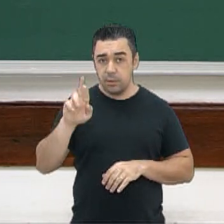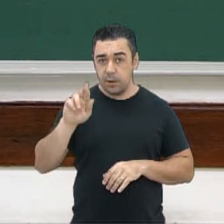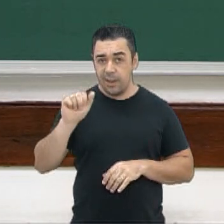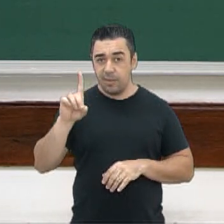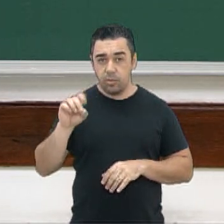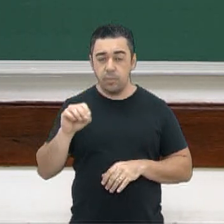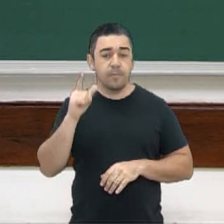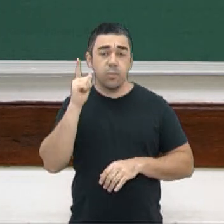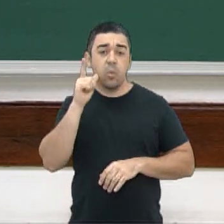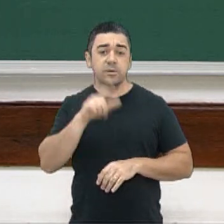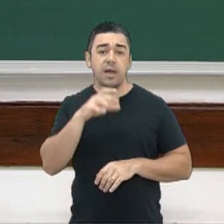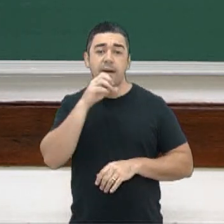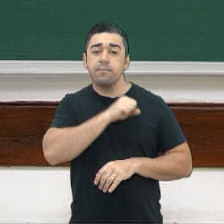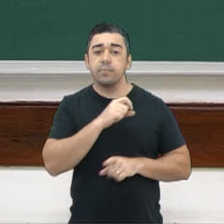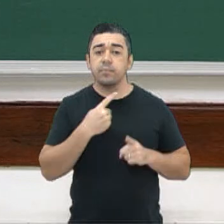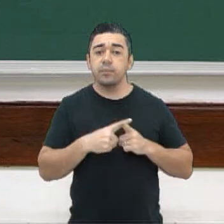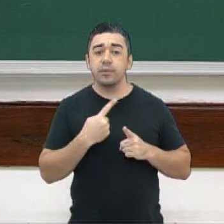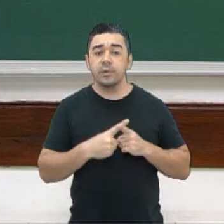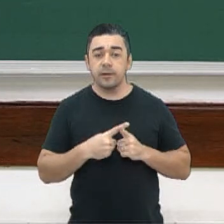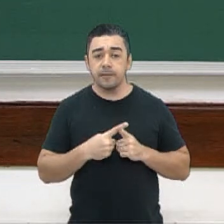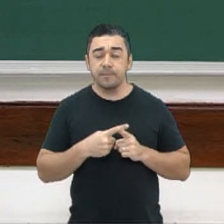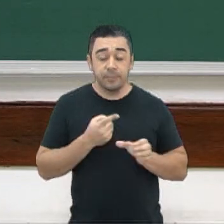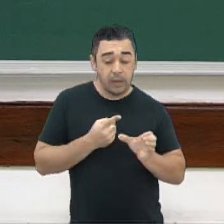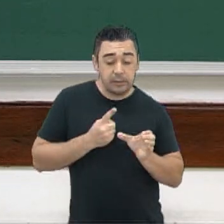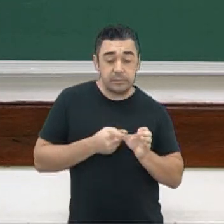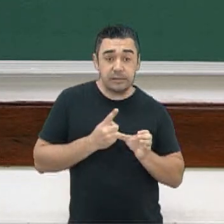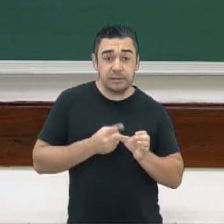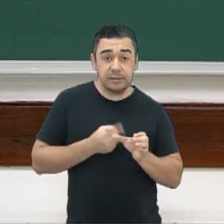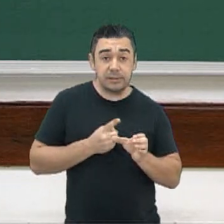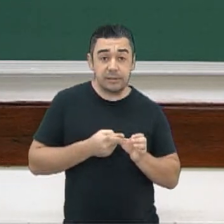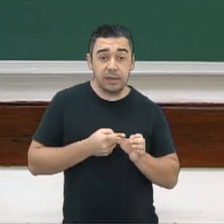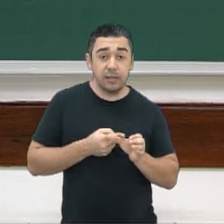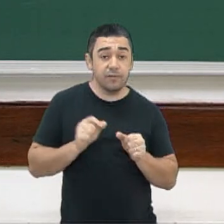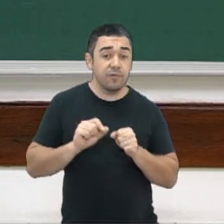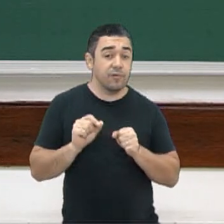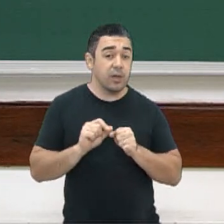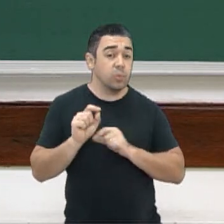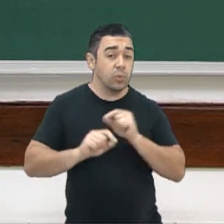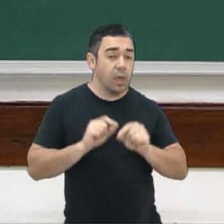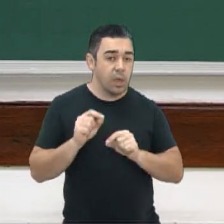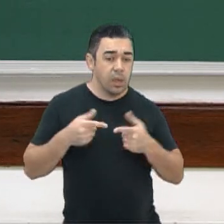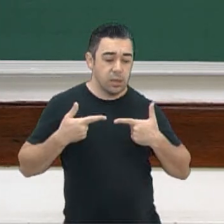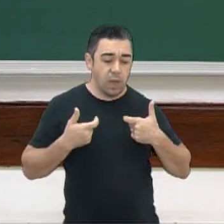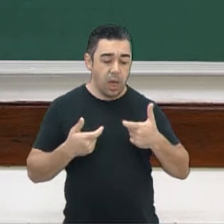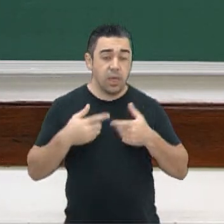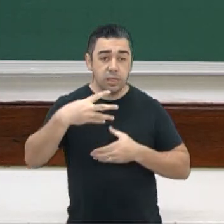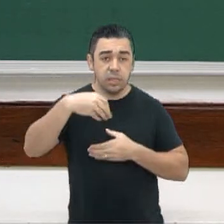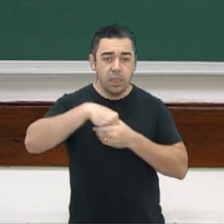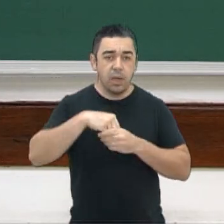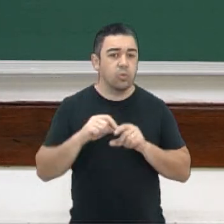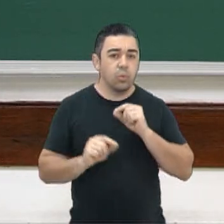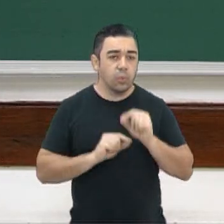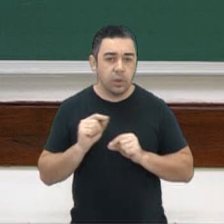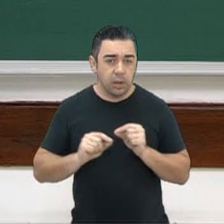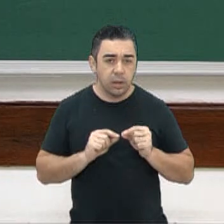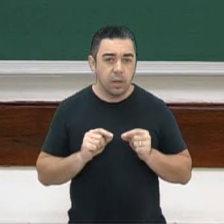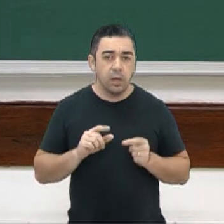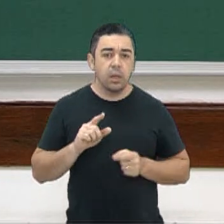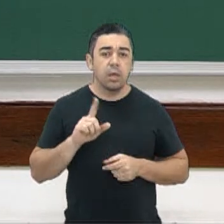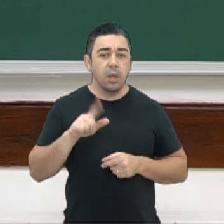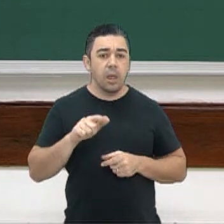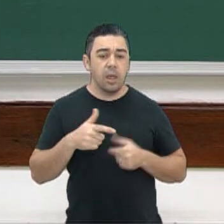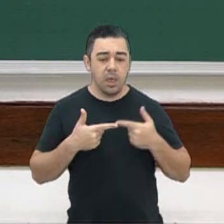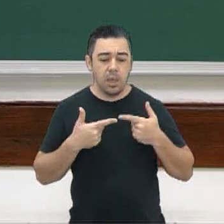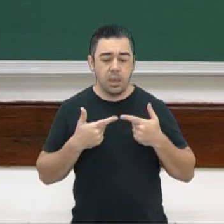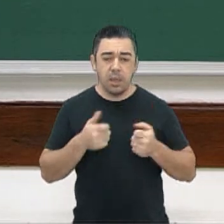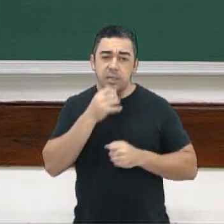efeito rápido, porque a cidade ela vai ser feito um campo de batalha praticamente em lutas dentro